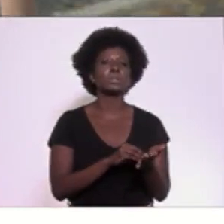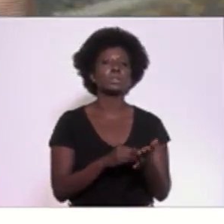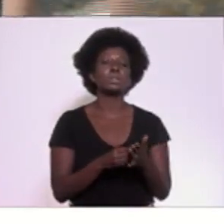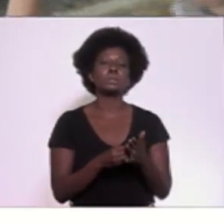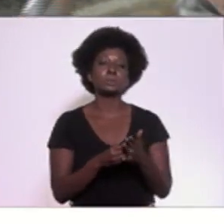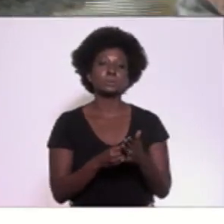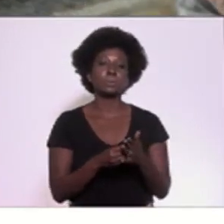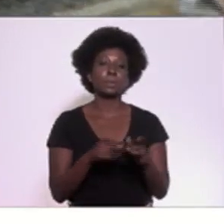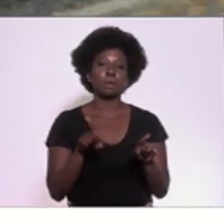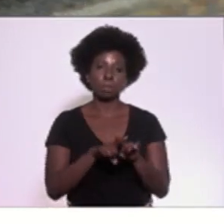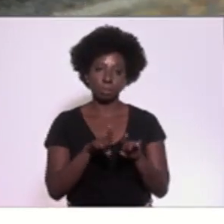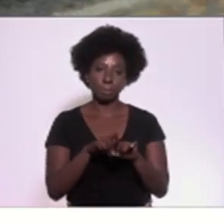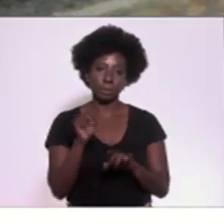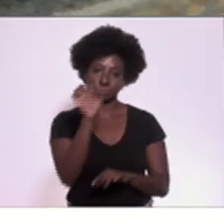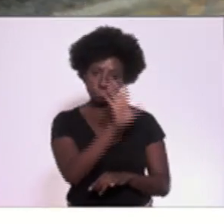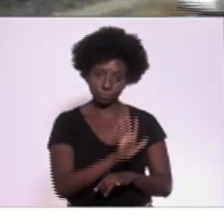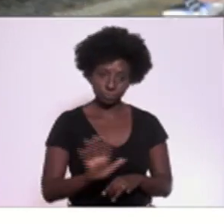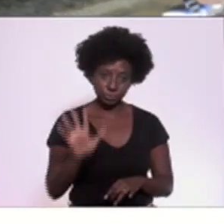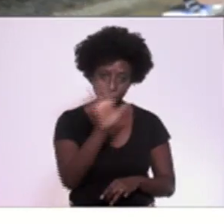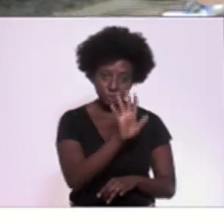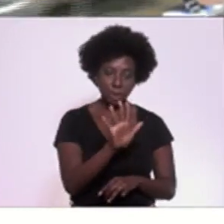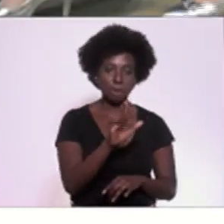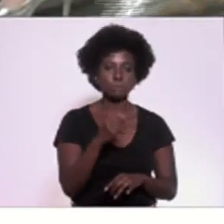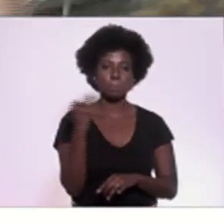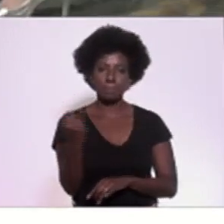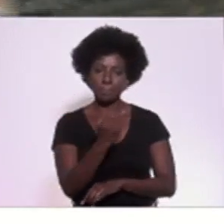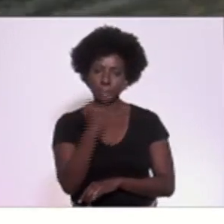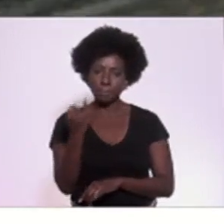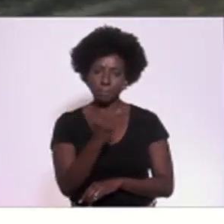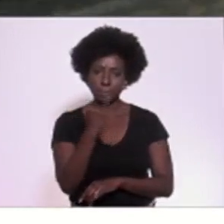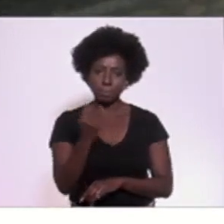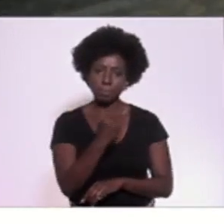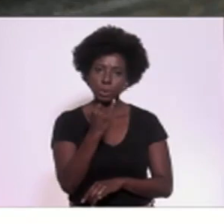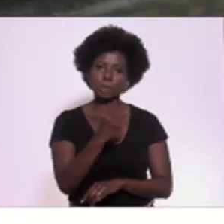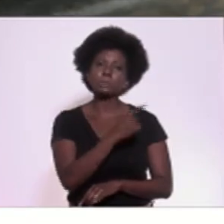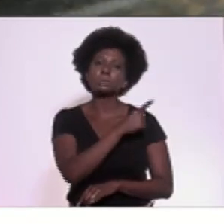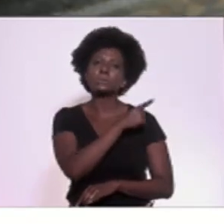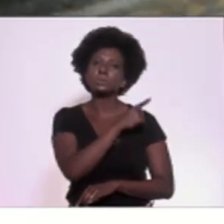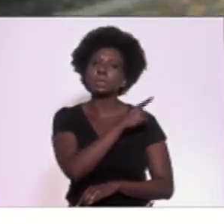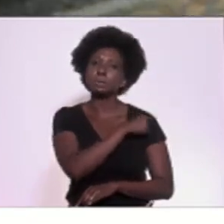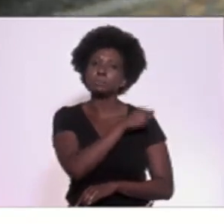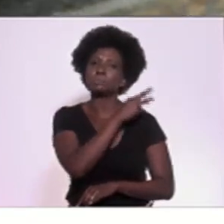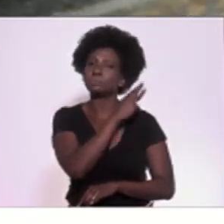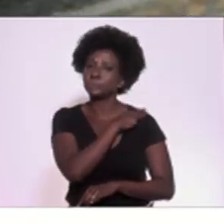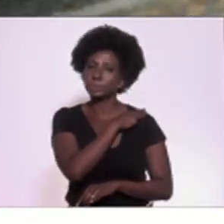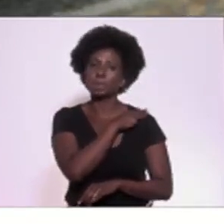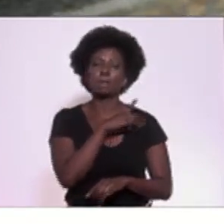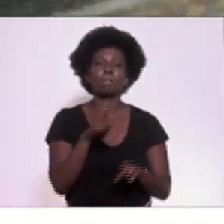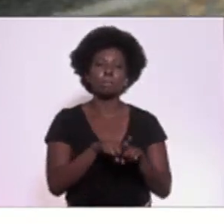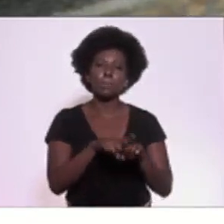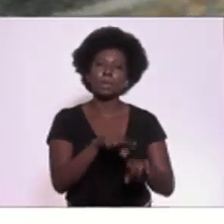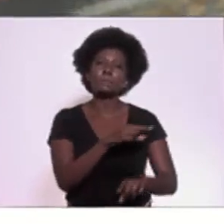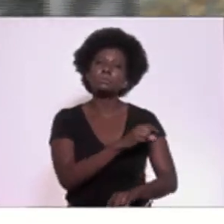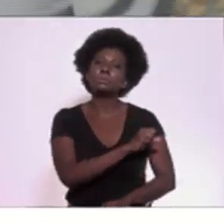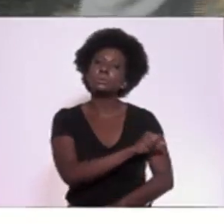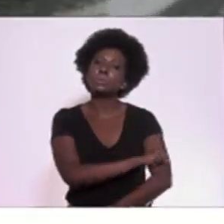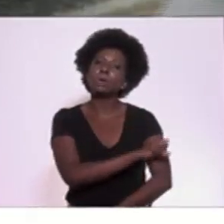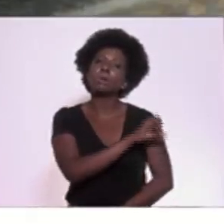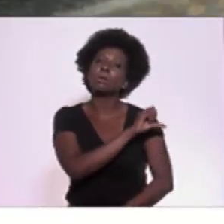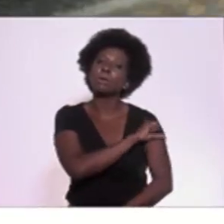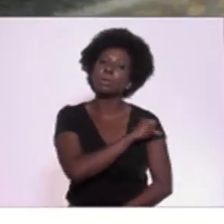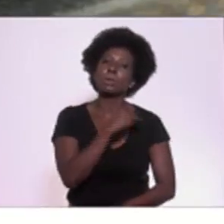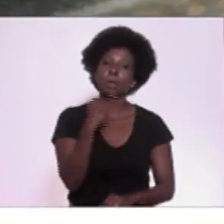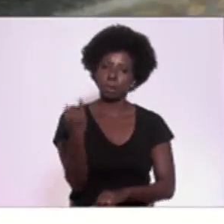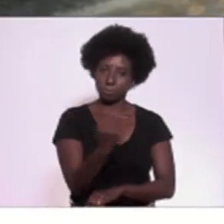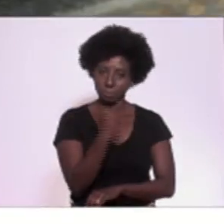caso dos estados, a responsabilidade exclusiva é o ensino médio. Mas no caso do ensino fundamental, não tem por onde correr. A responsabilidade é compartilhada